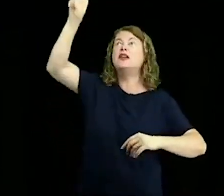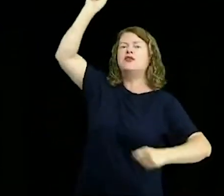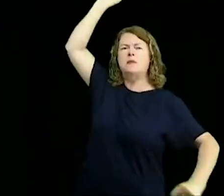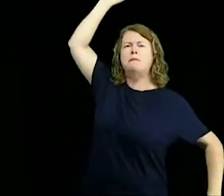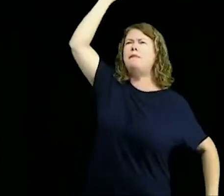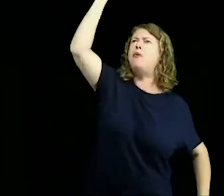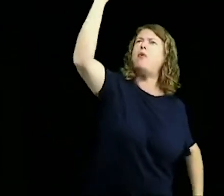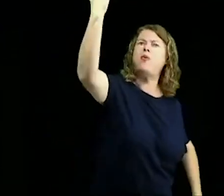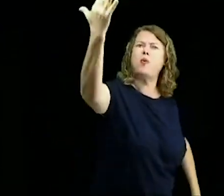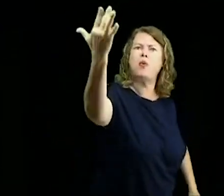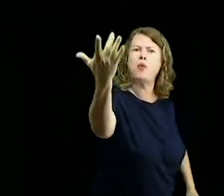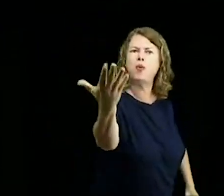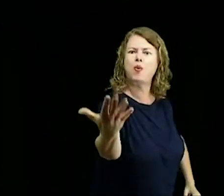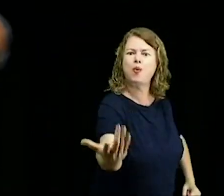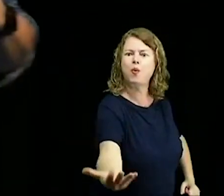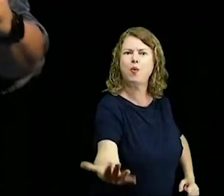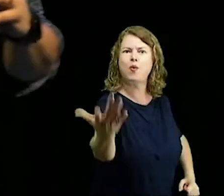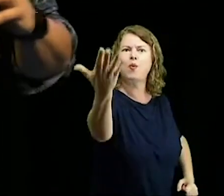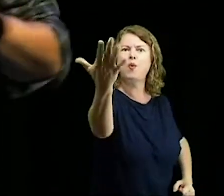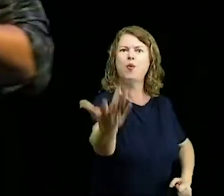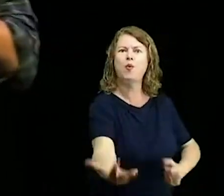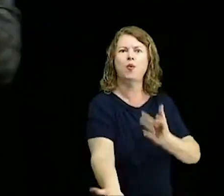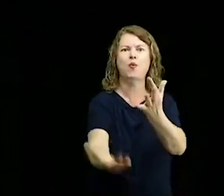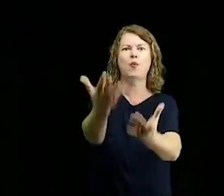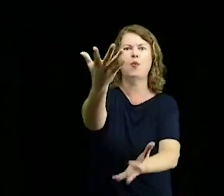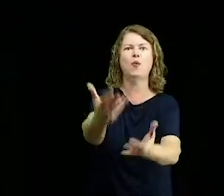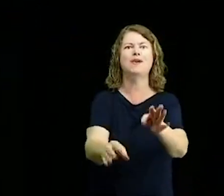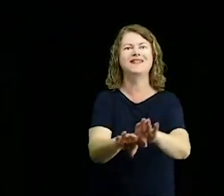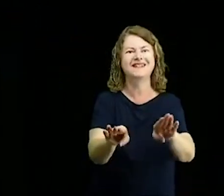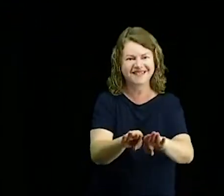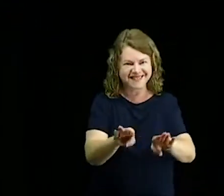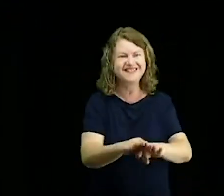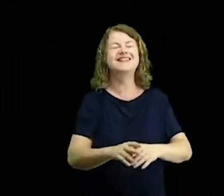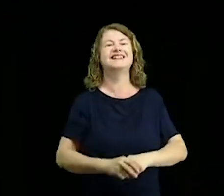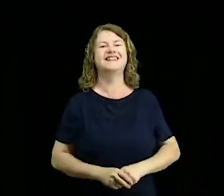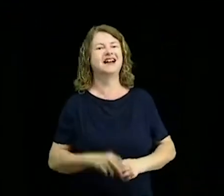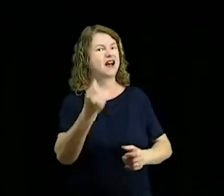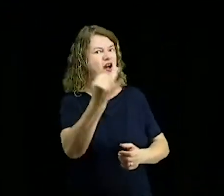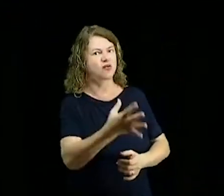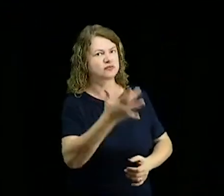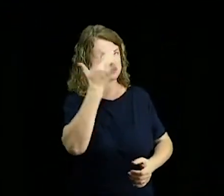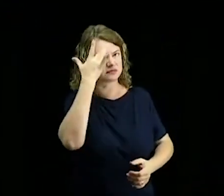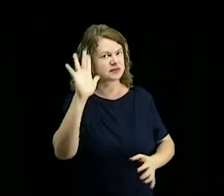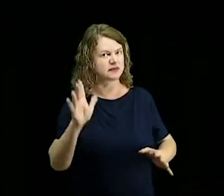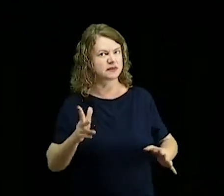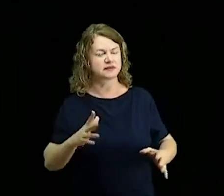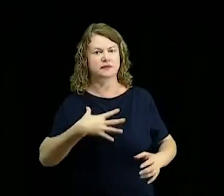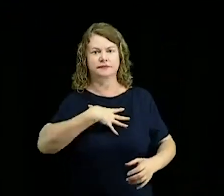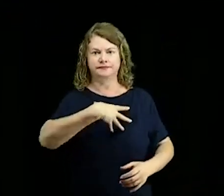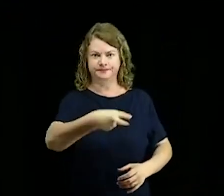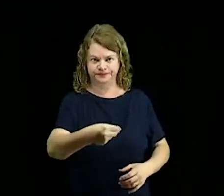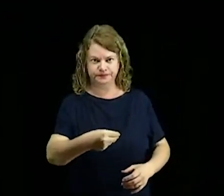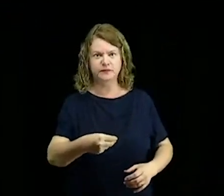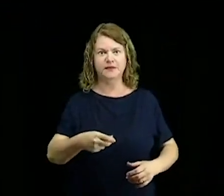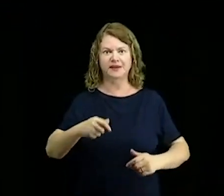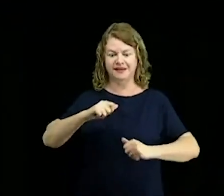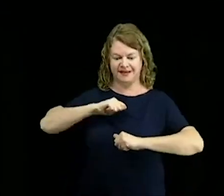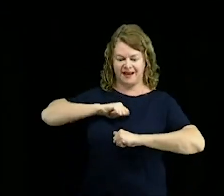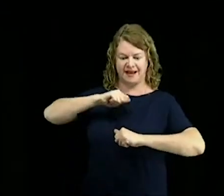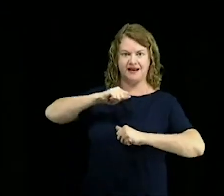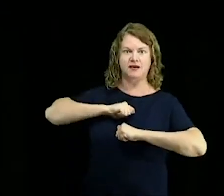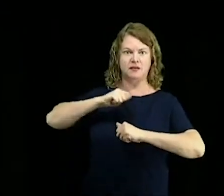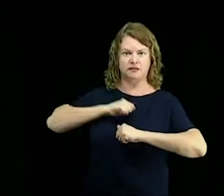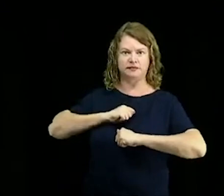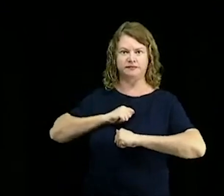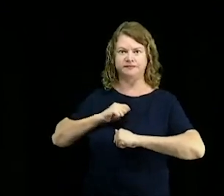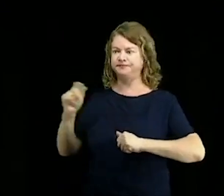uma experiência. Tem gente que não sabe, por exemplo, que os filhos de Arão ofereceram ao Senhor fogo